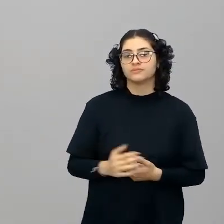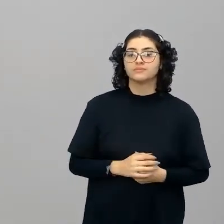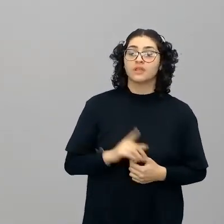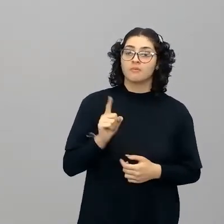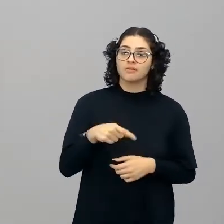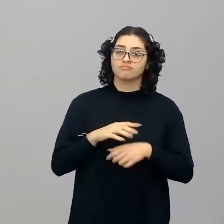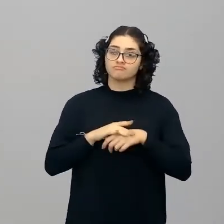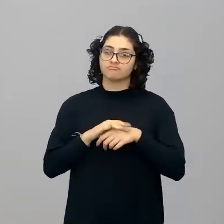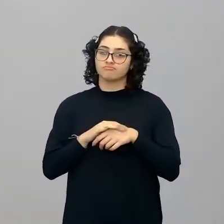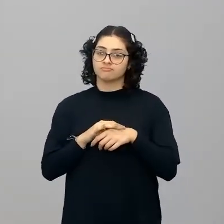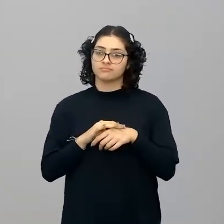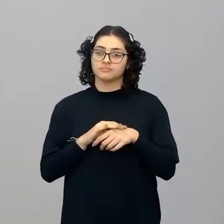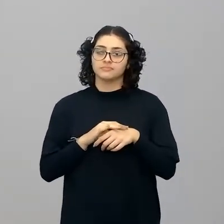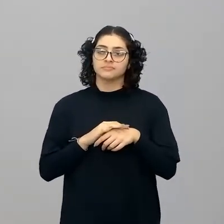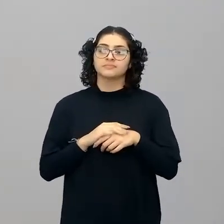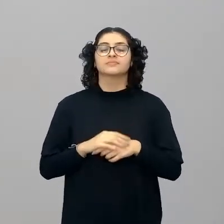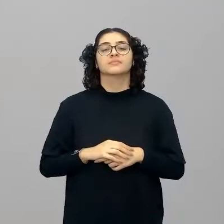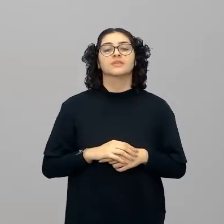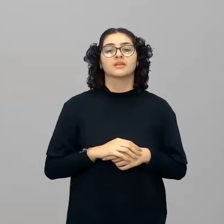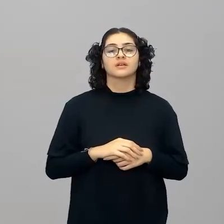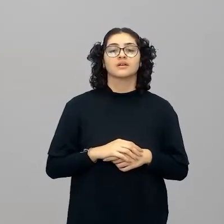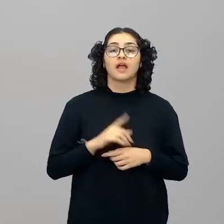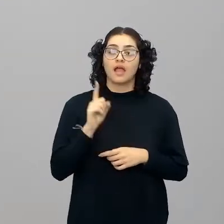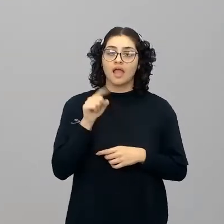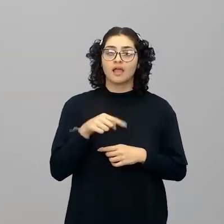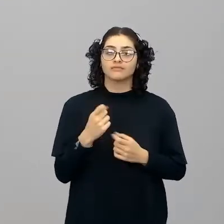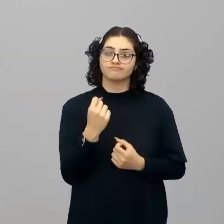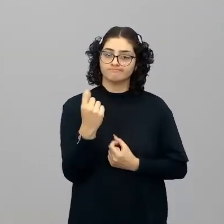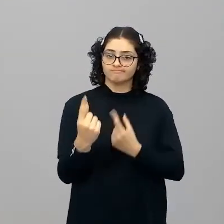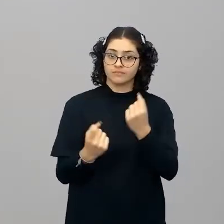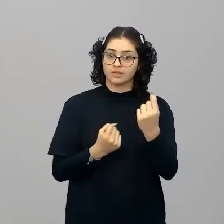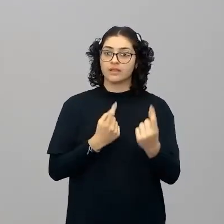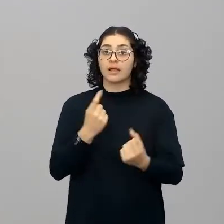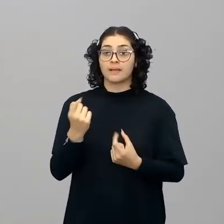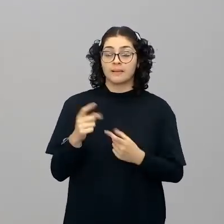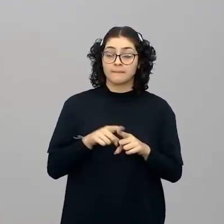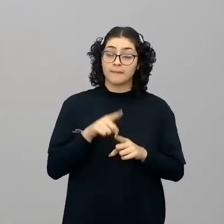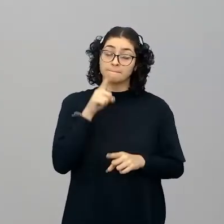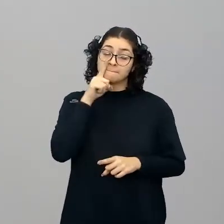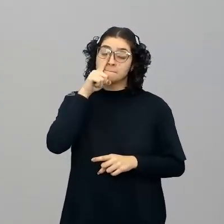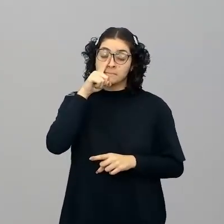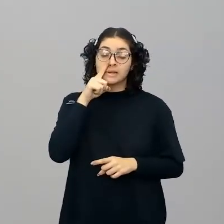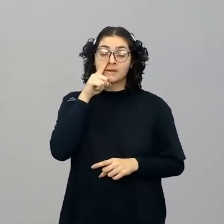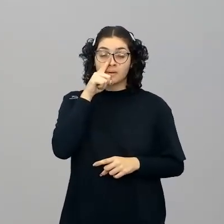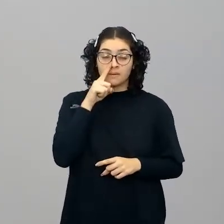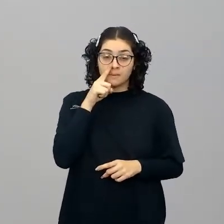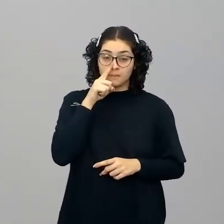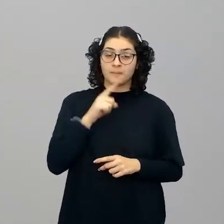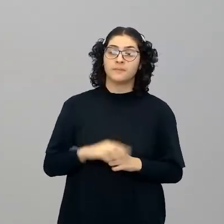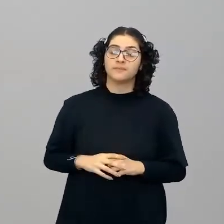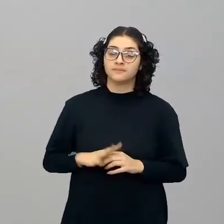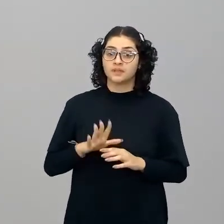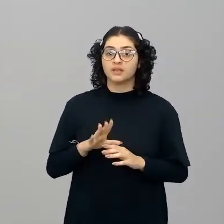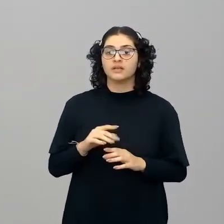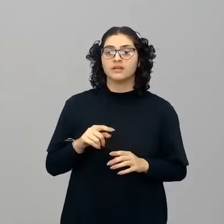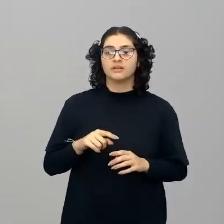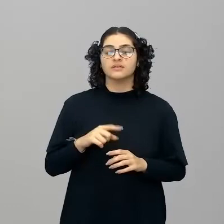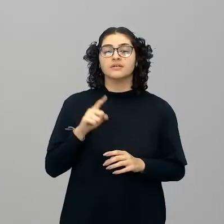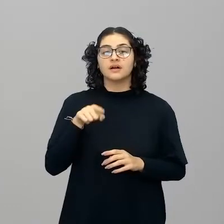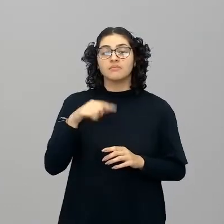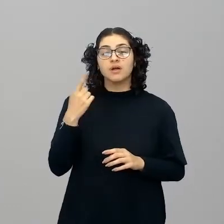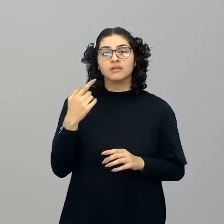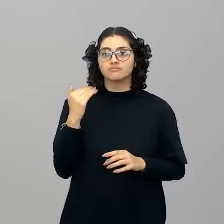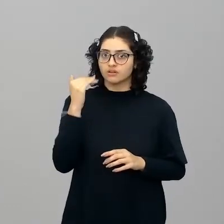né? Então é uma doença que é considerada rara, grave e que nesse caso a gente vai ver mais para frente